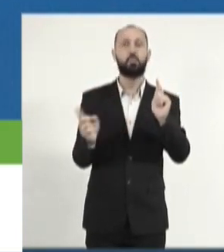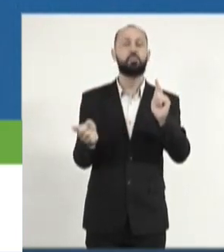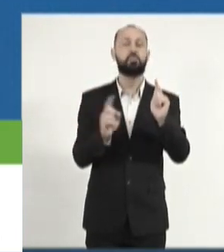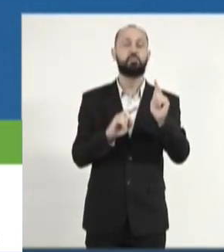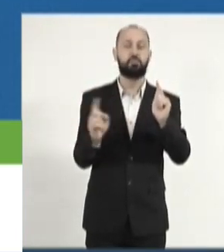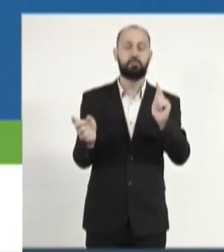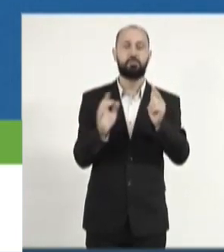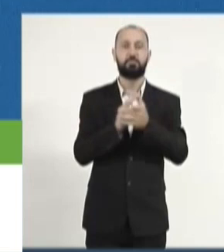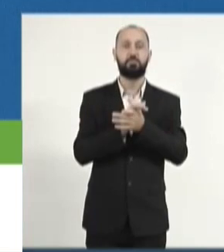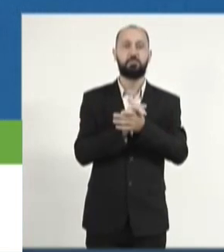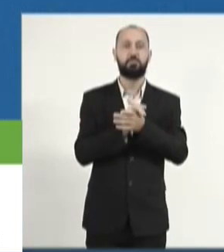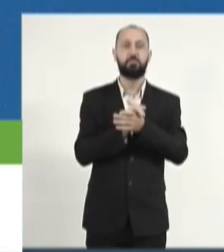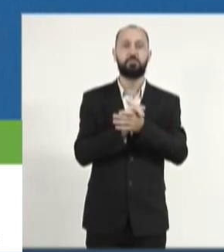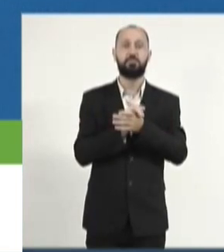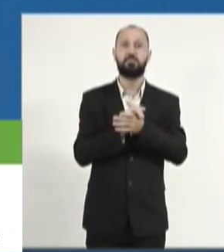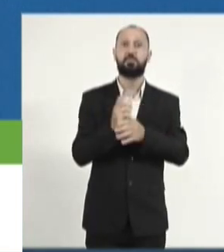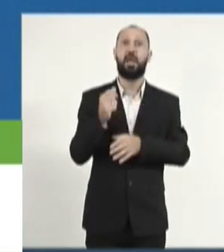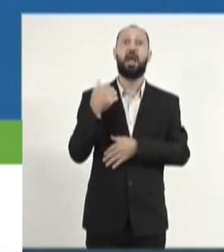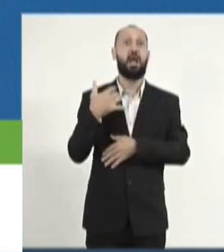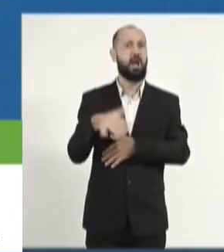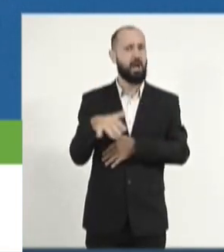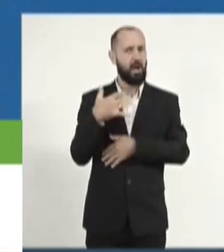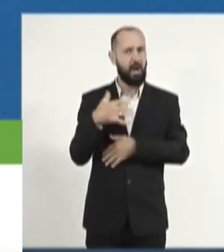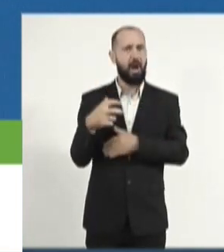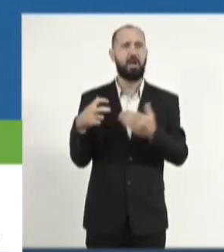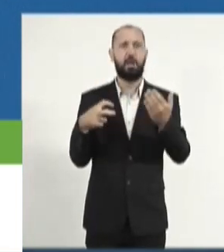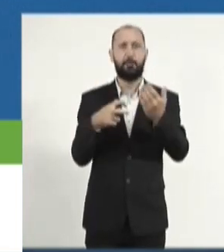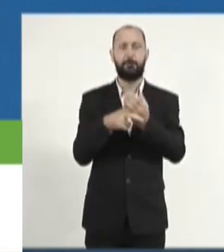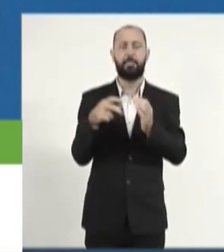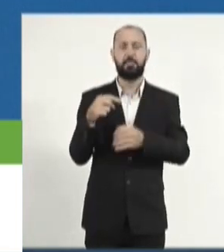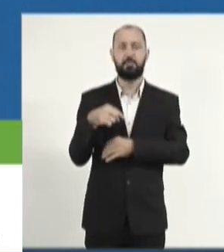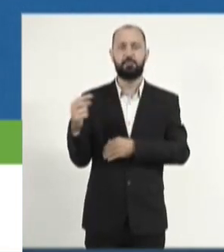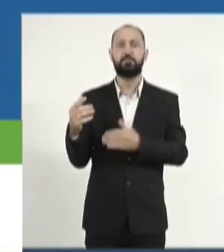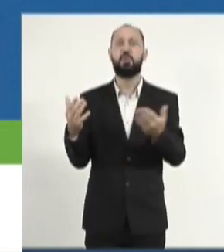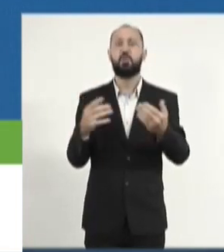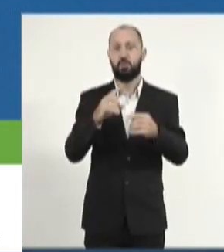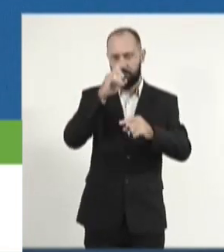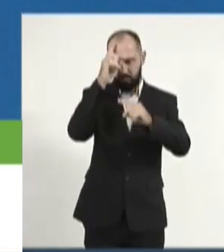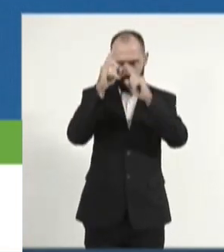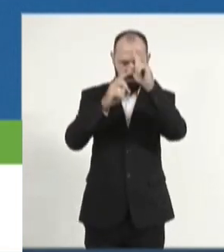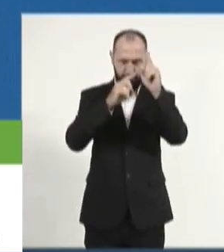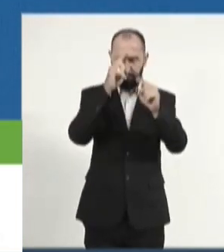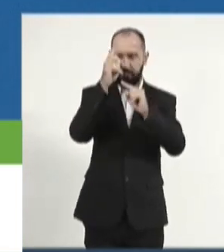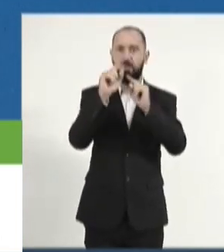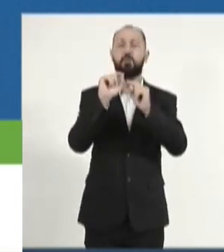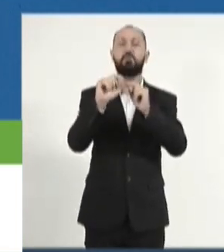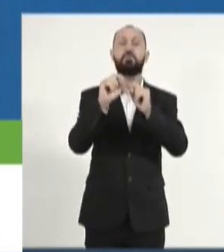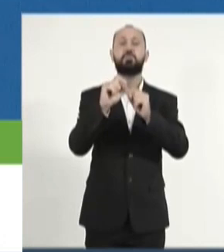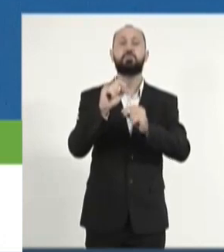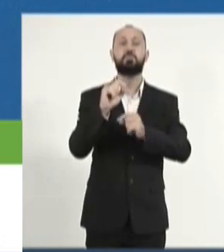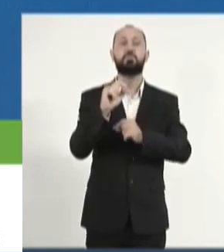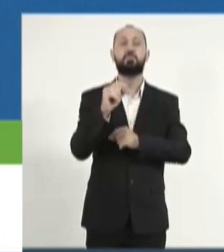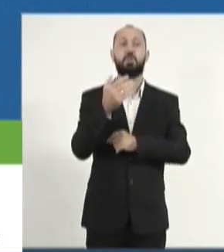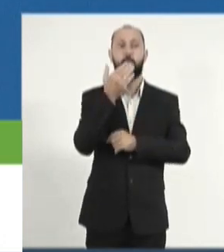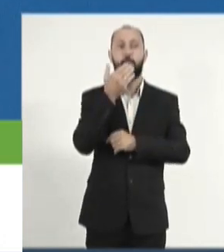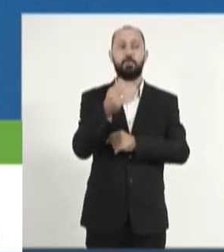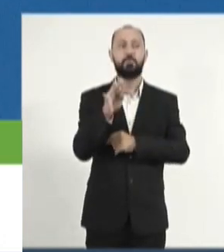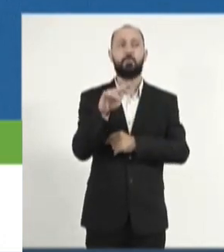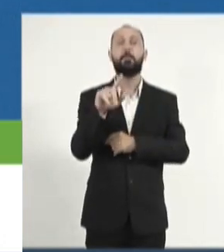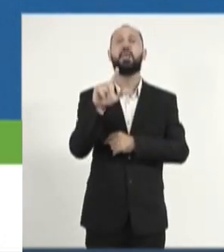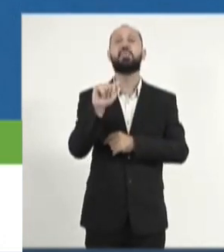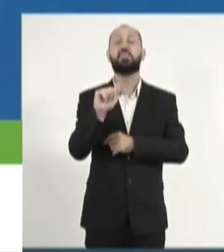Grande-Corumbá, já cobra uma tarifa altíssima e, além disso, agora inventou essa moda de cobrar